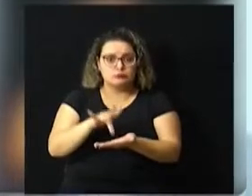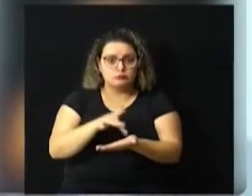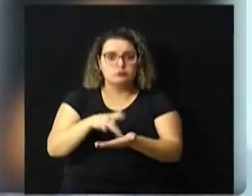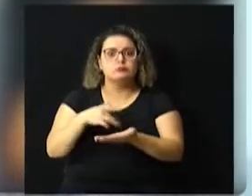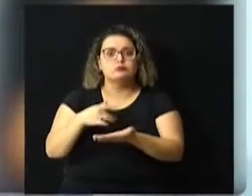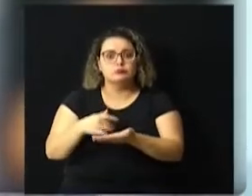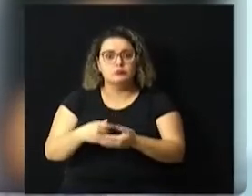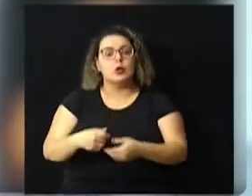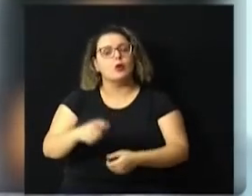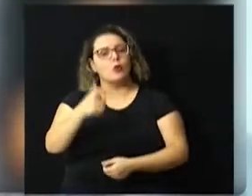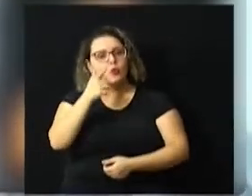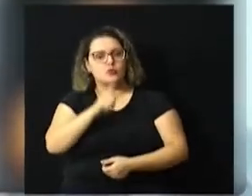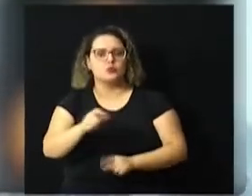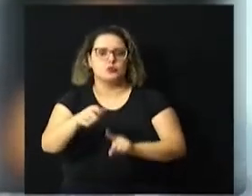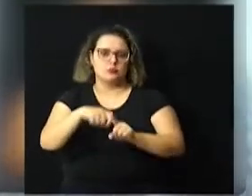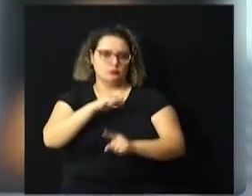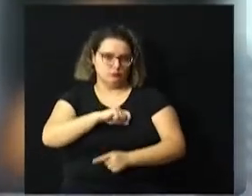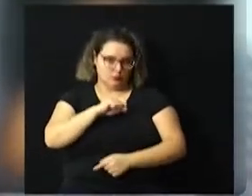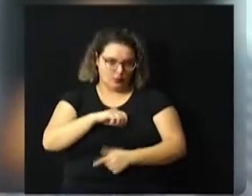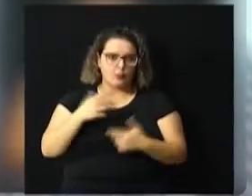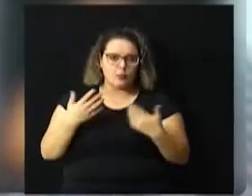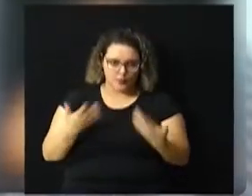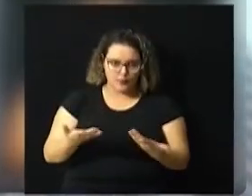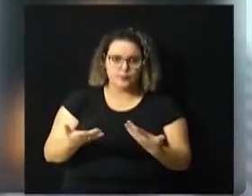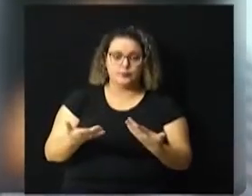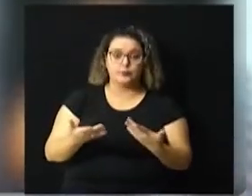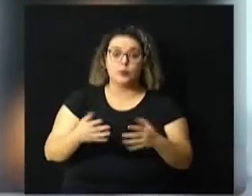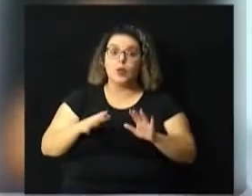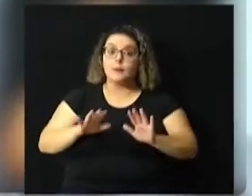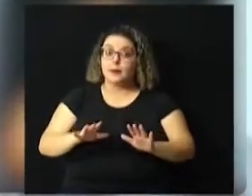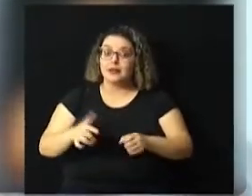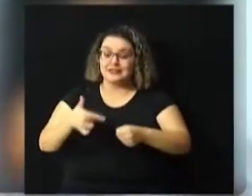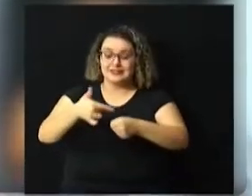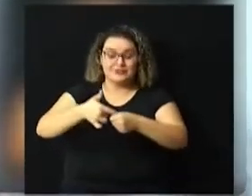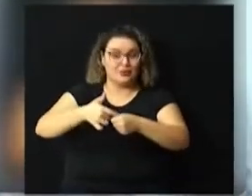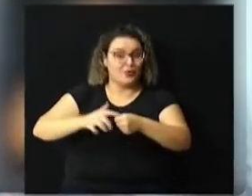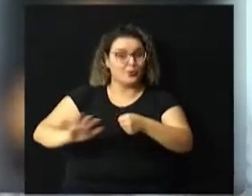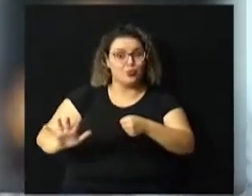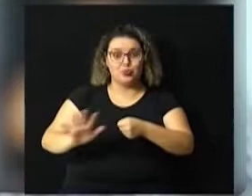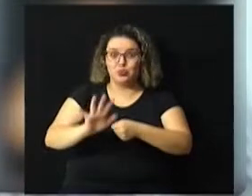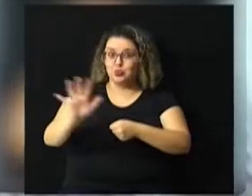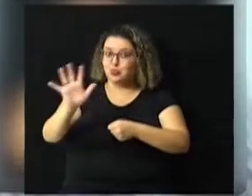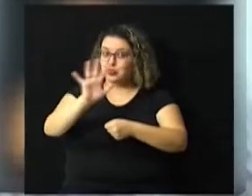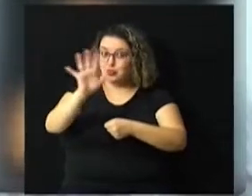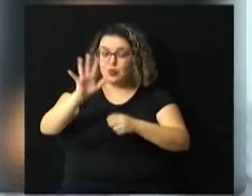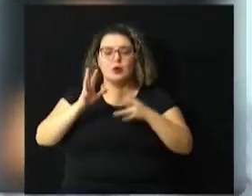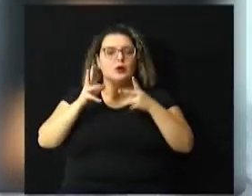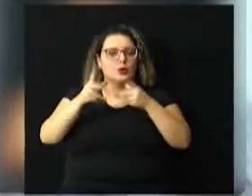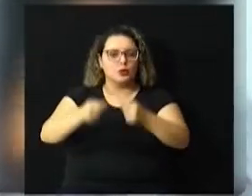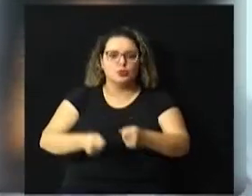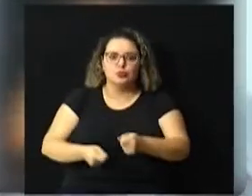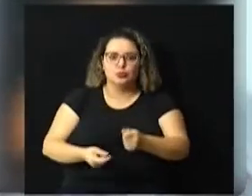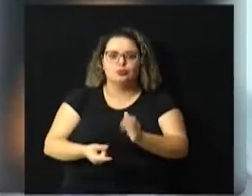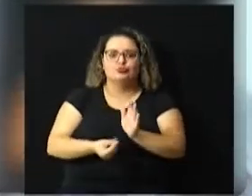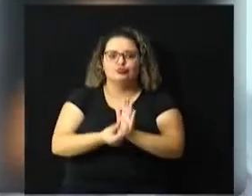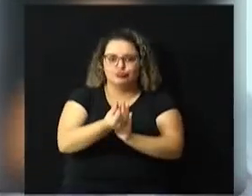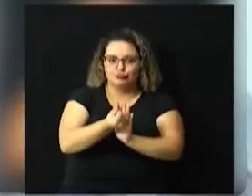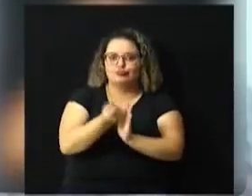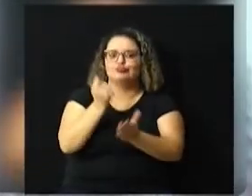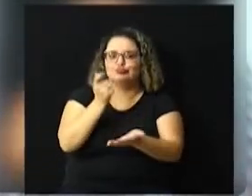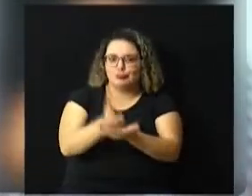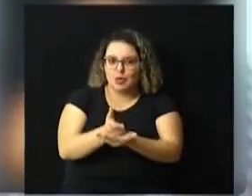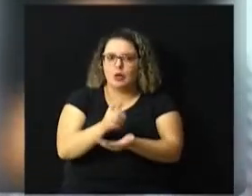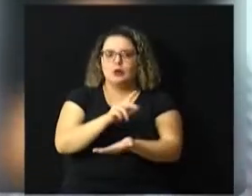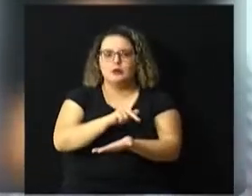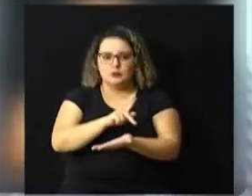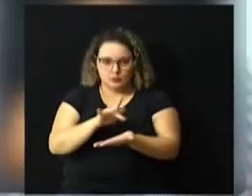para levar o seu sustento para a sua casa. Ocorre que, com a alta do preço dos combustíveis e também com as tarifas que são cobradas desses